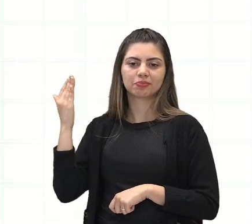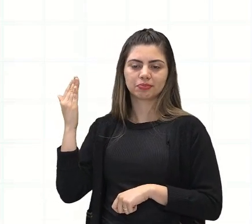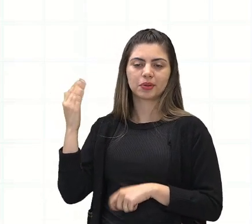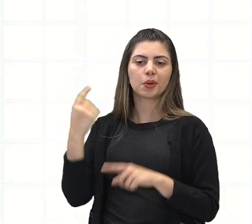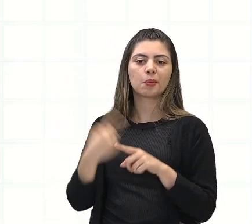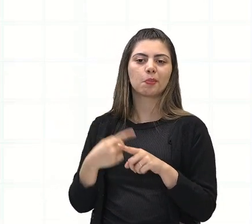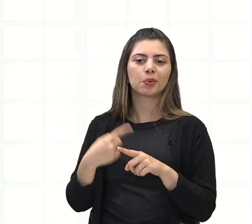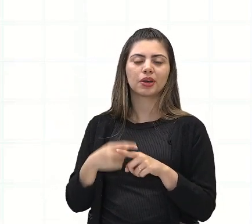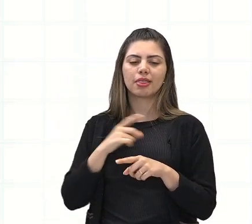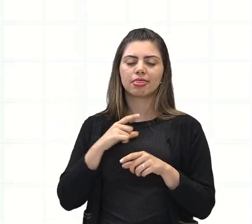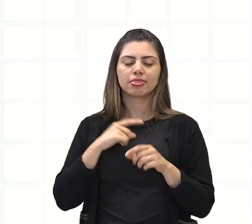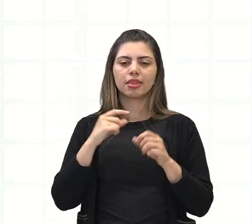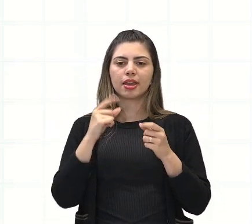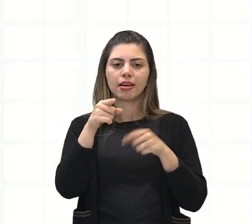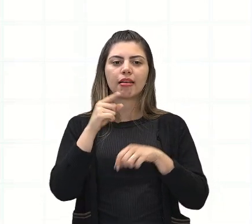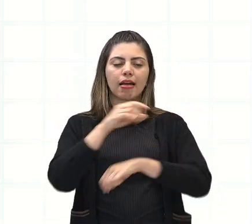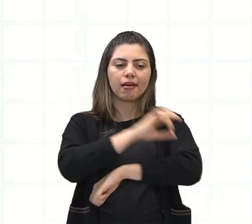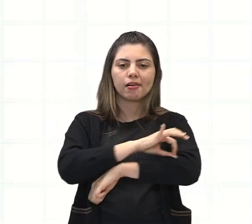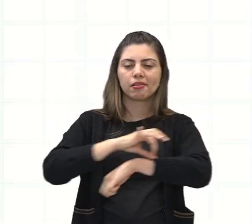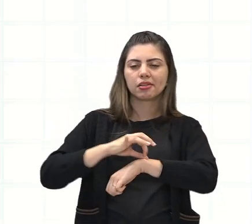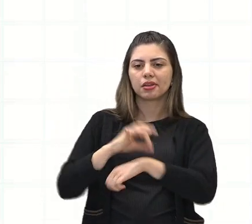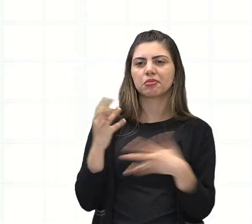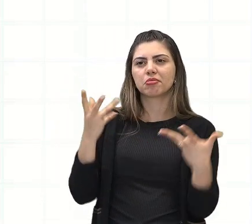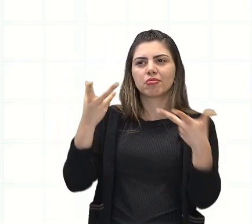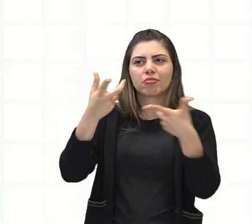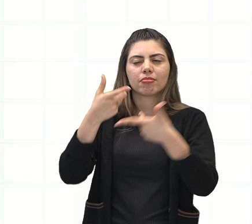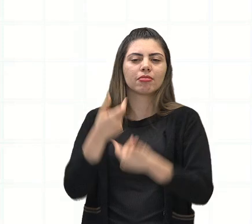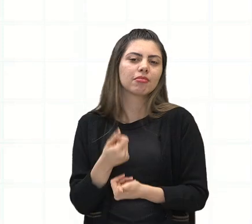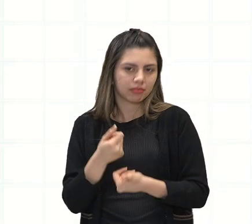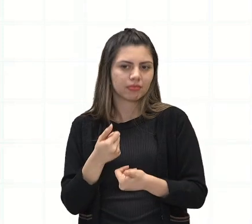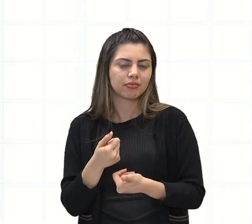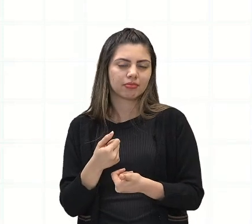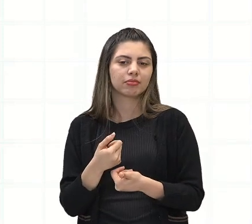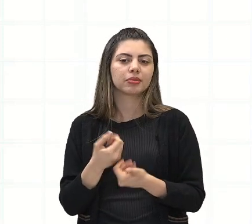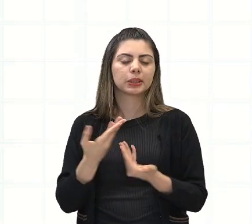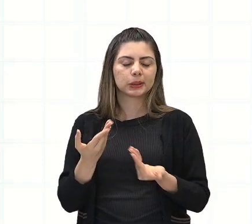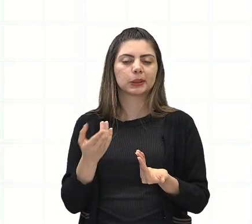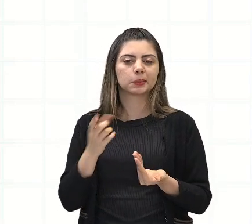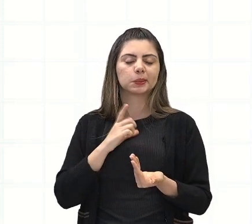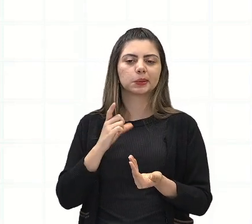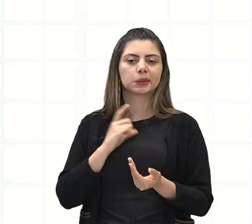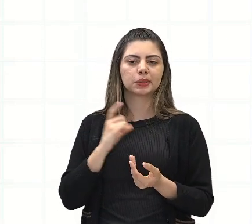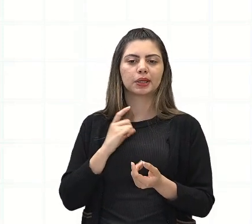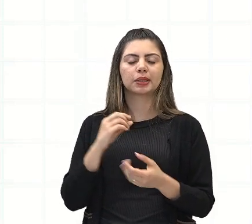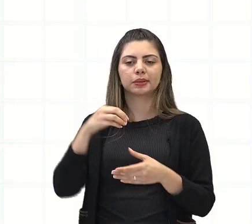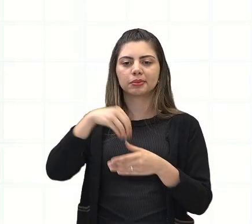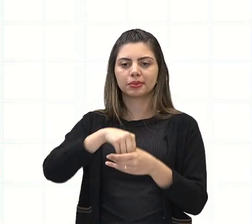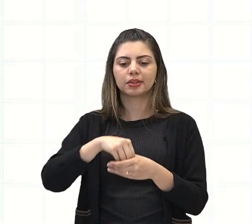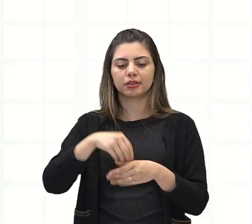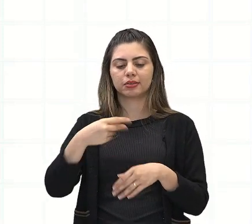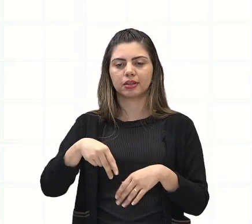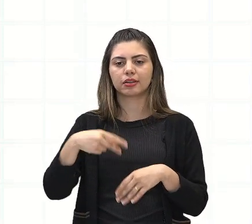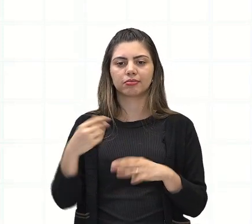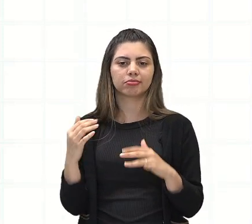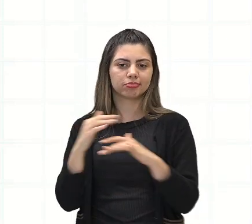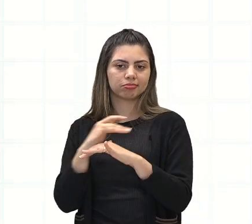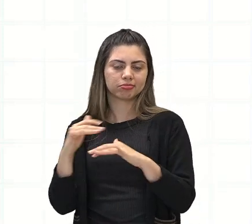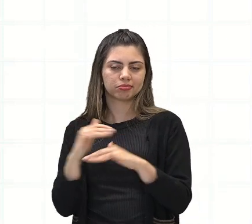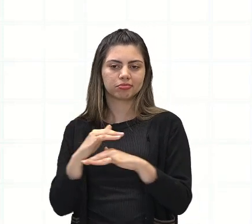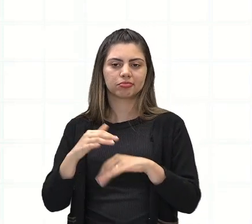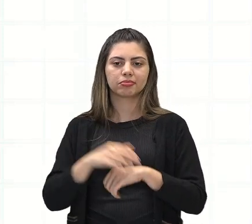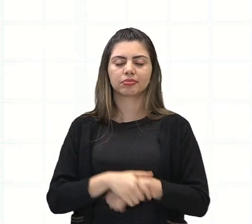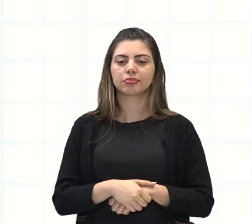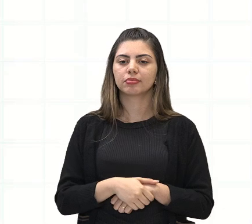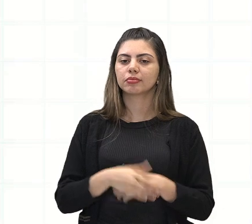nossa arquitetura, na época da borracha, da riqueza, de como tudo isso foi implantado numa cidade no meio